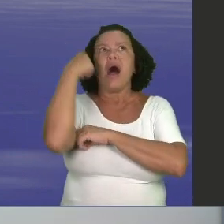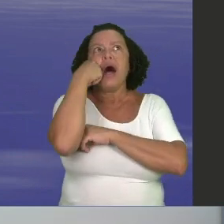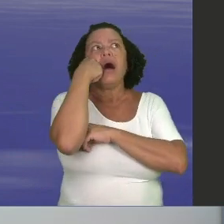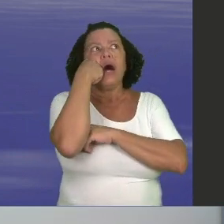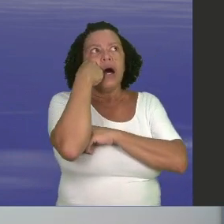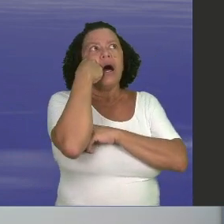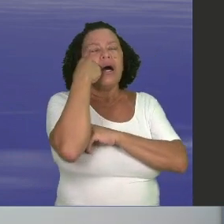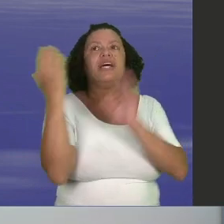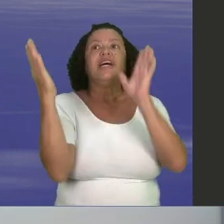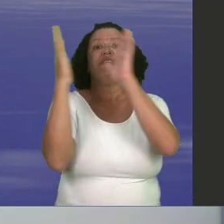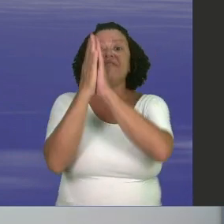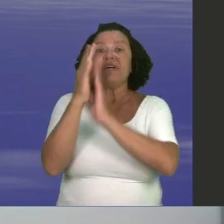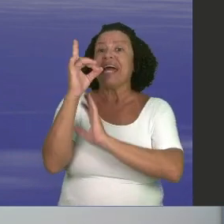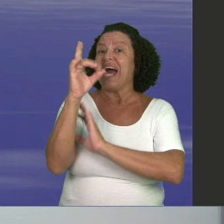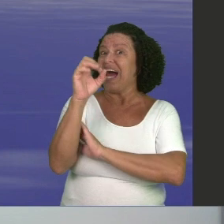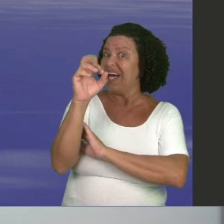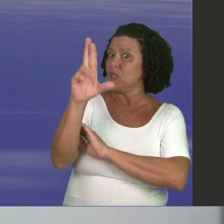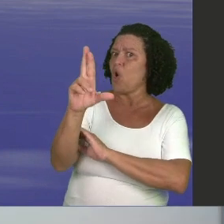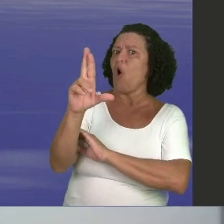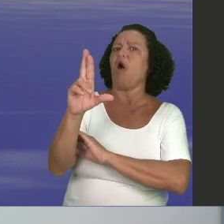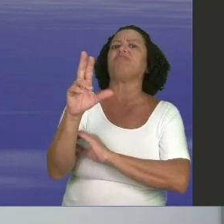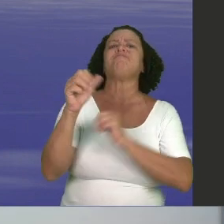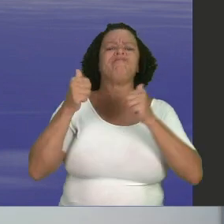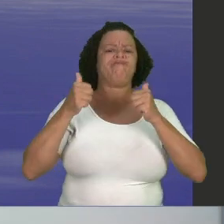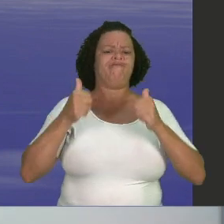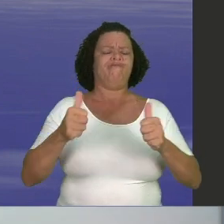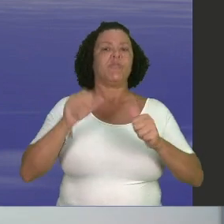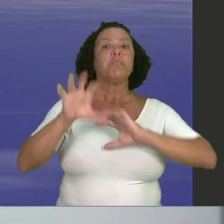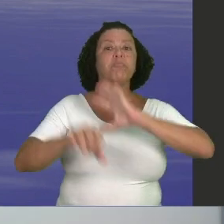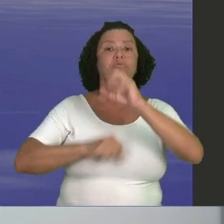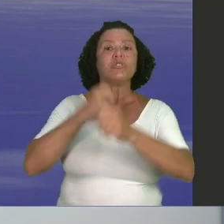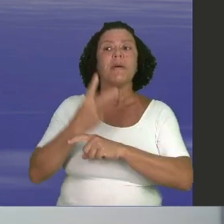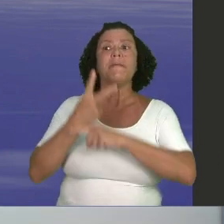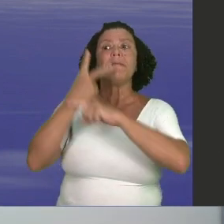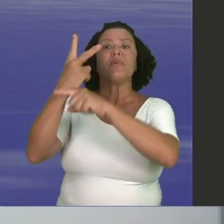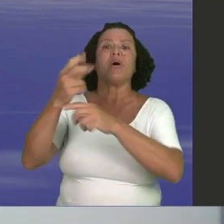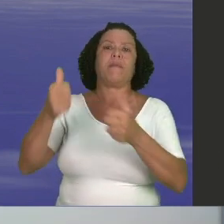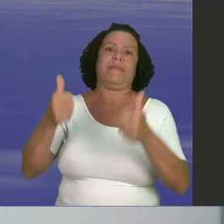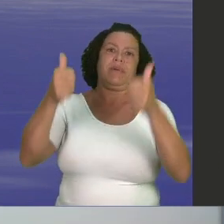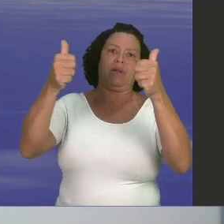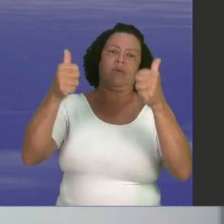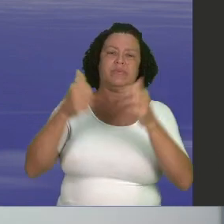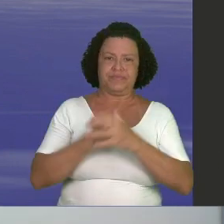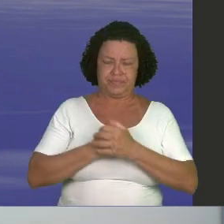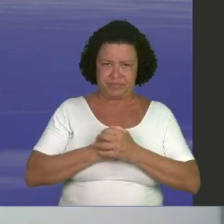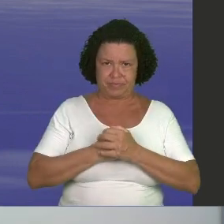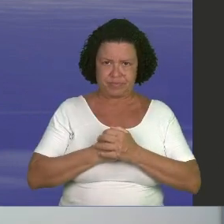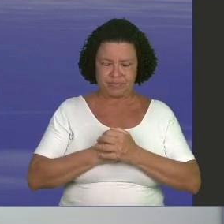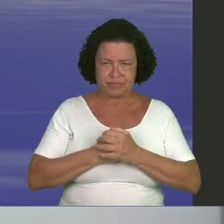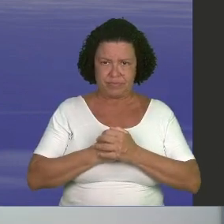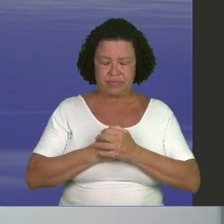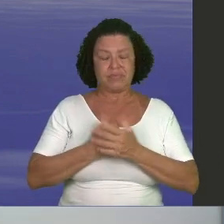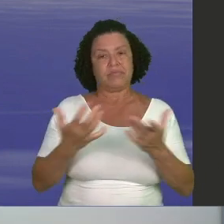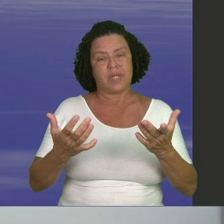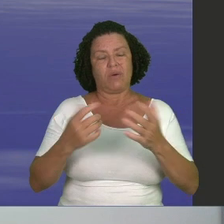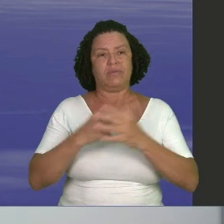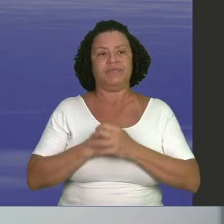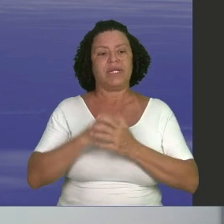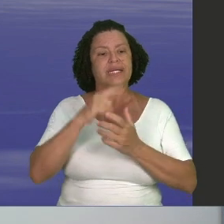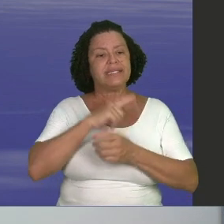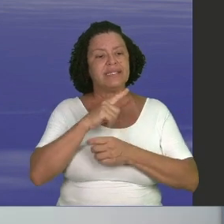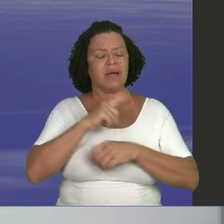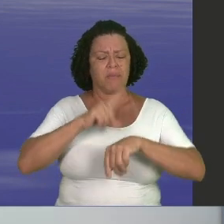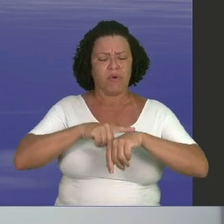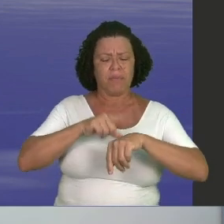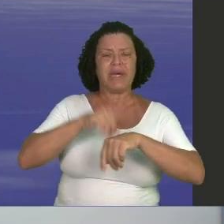enfrentar suas dores com dignidade, buscando o melhor. Então, muitas vezes, no momento de dor,